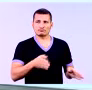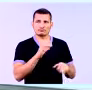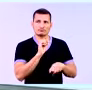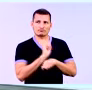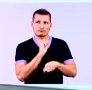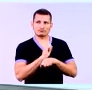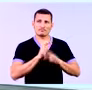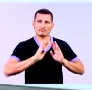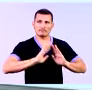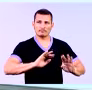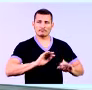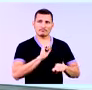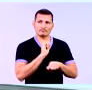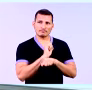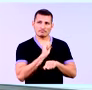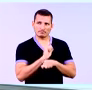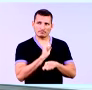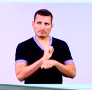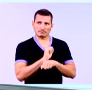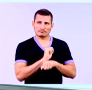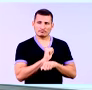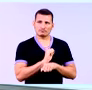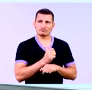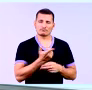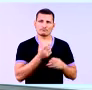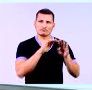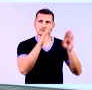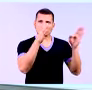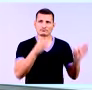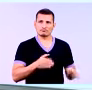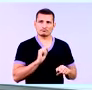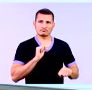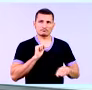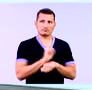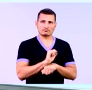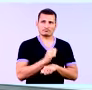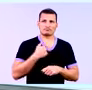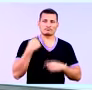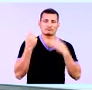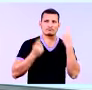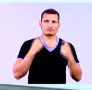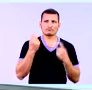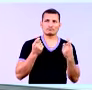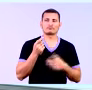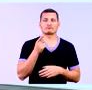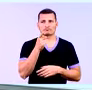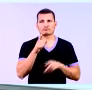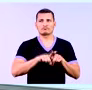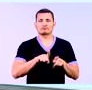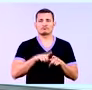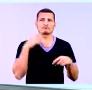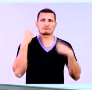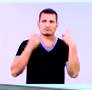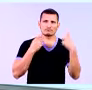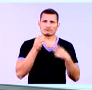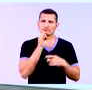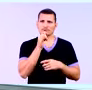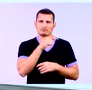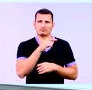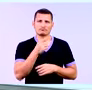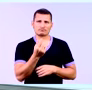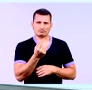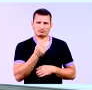para eu receber o dinheiro, para eu retirar o dinheiro, e aí a máquina simplesmente parou, eu vou ficar preocupado, você também ficaria. Será que esse dinheiro foi